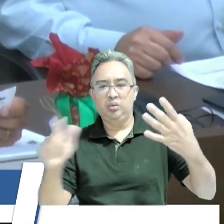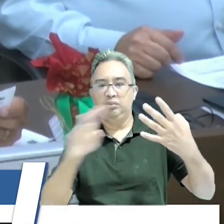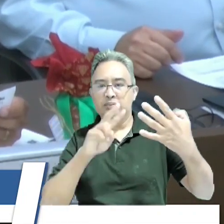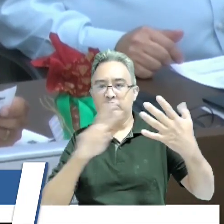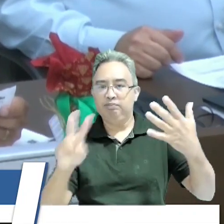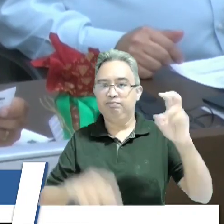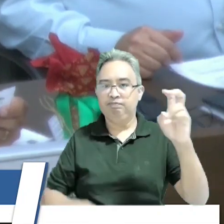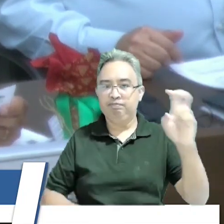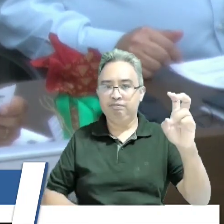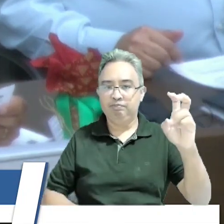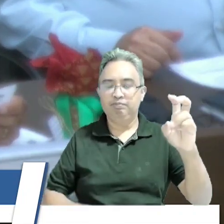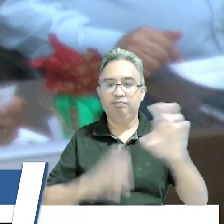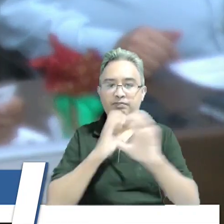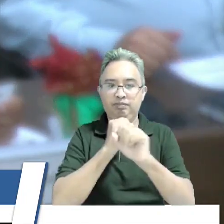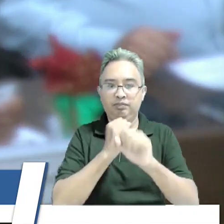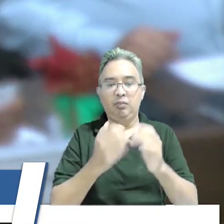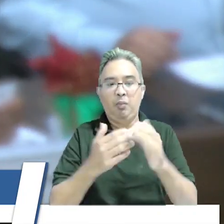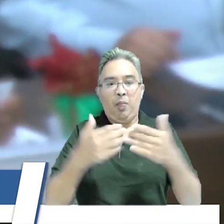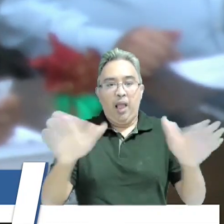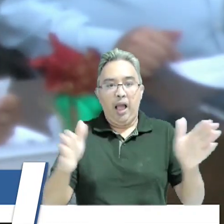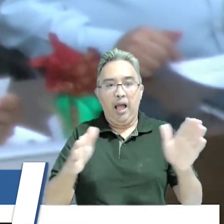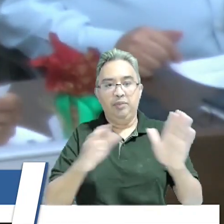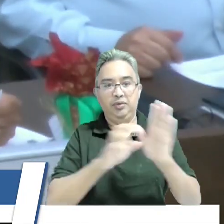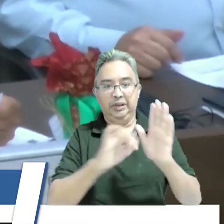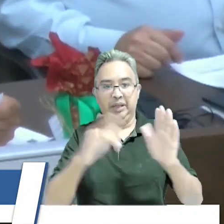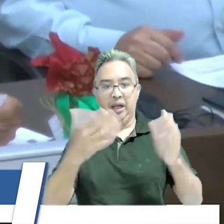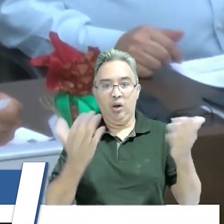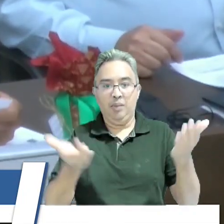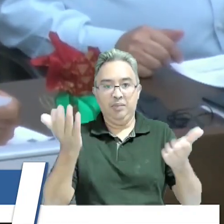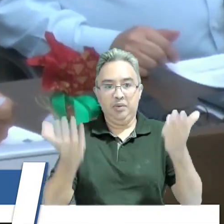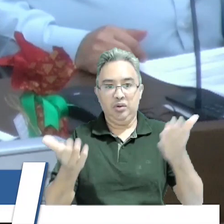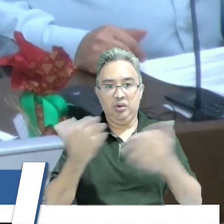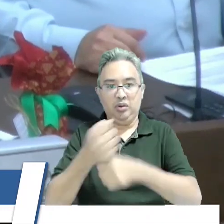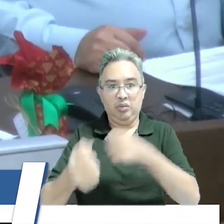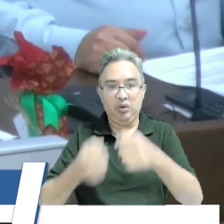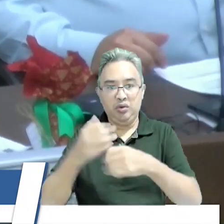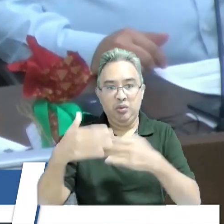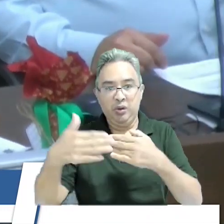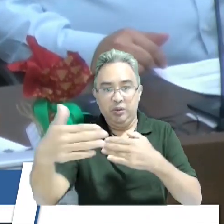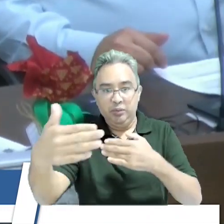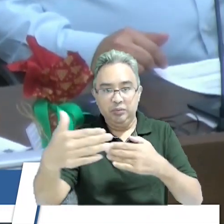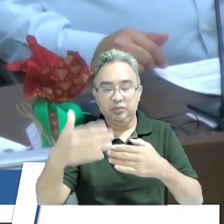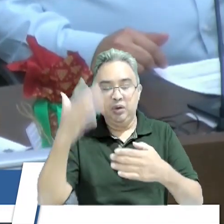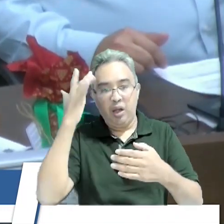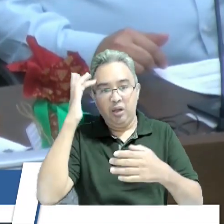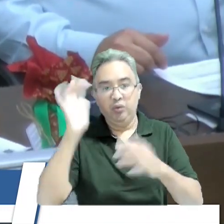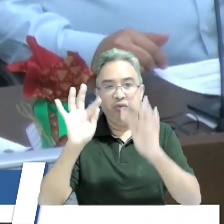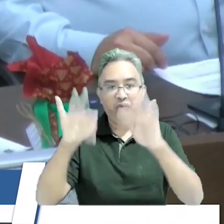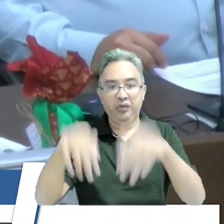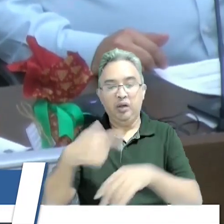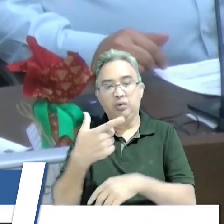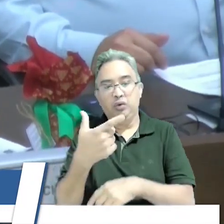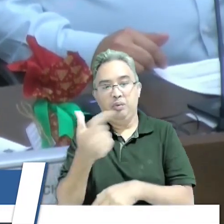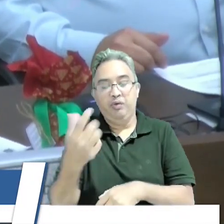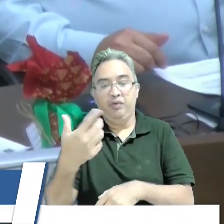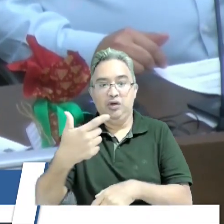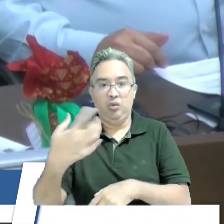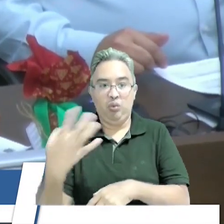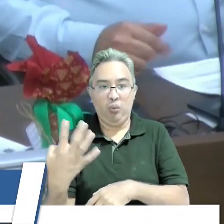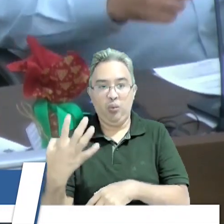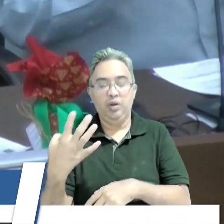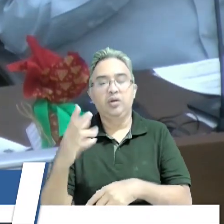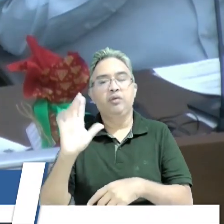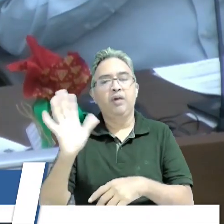ano, e eu acredito que no final do ano de 2024, teremos a abertura aqui de